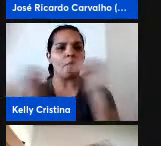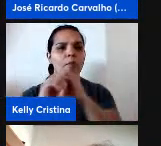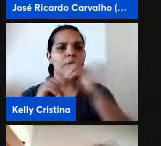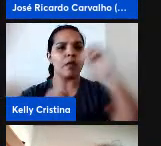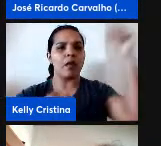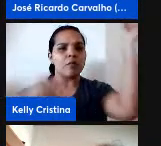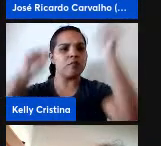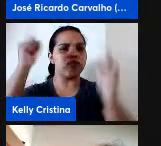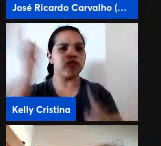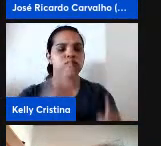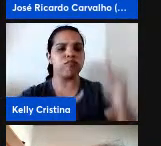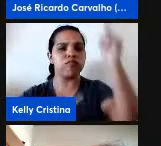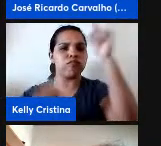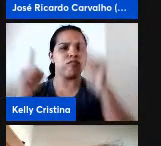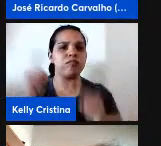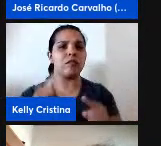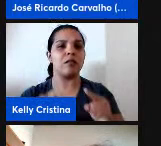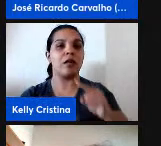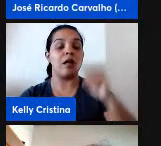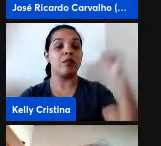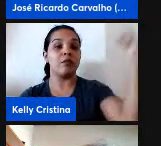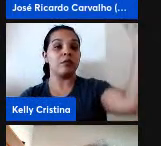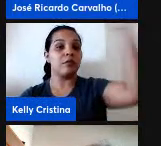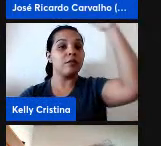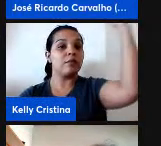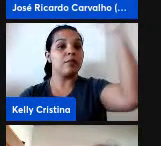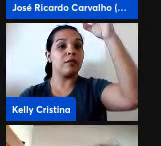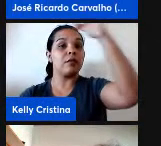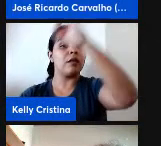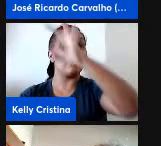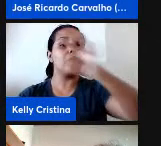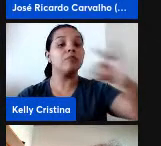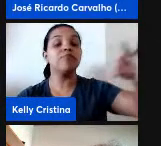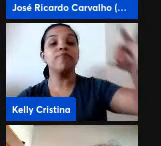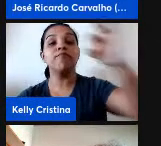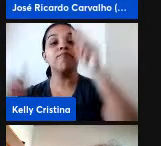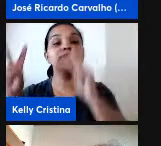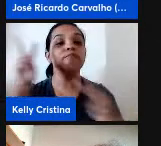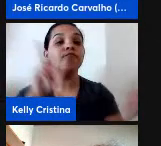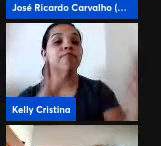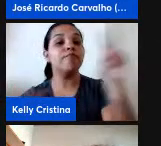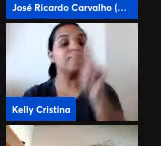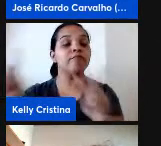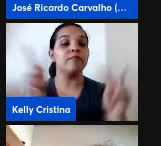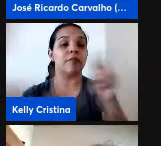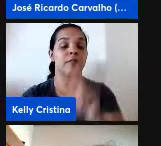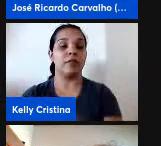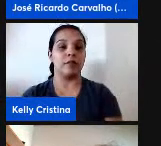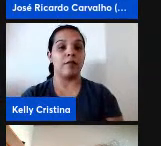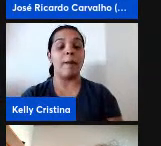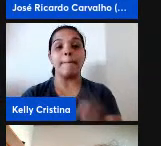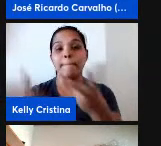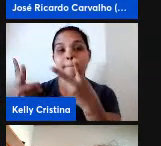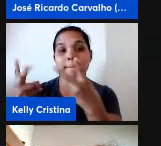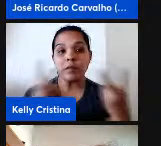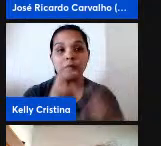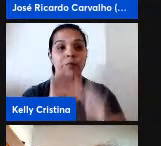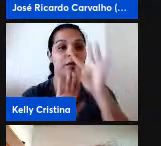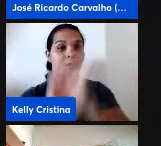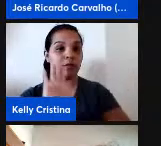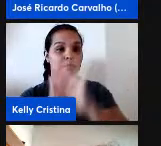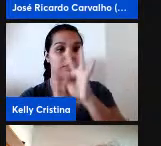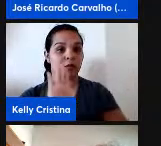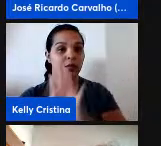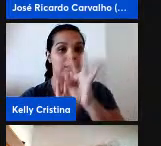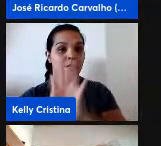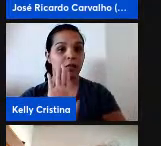face do abismo, e o Espírito de Deus se movia sobre a face das águas. Vocês vão reparar que o texto ele é repleto